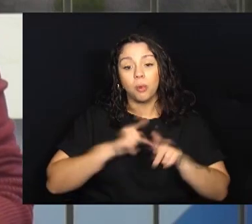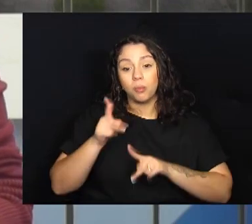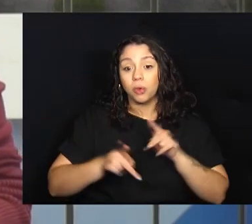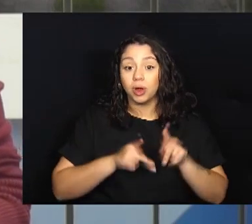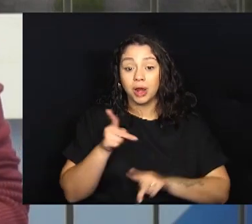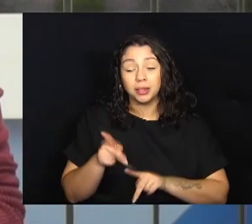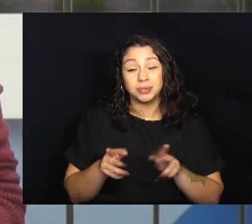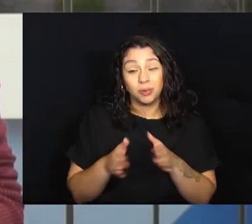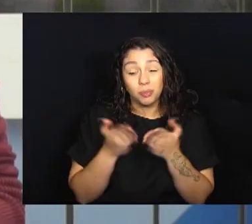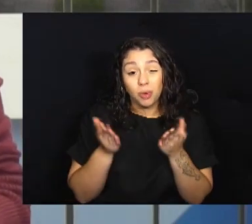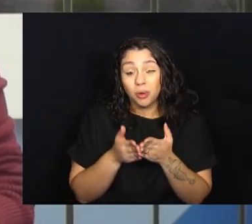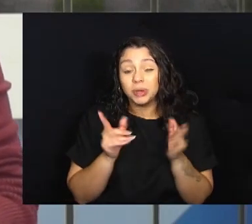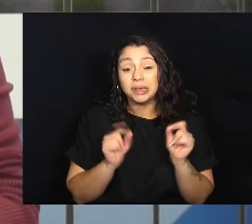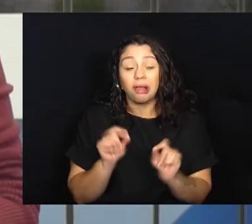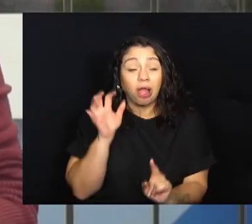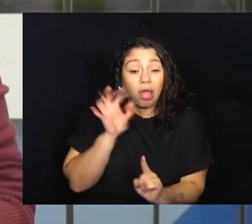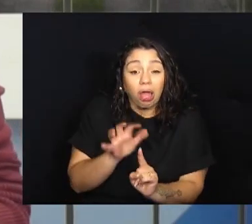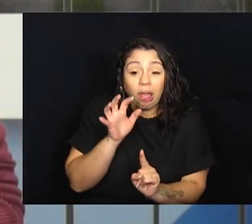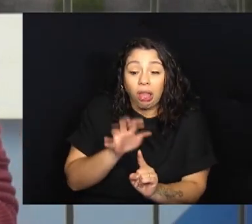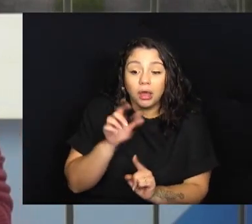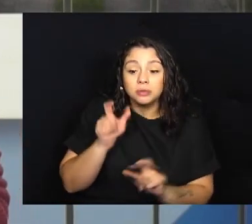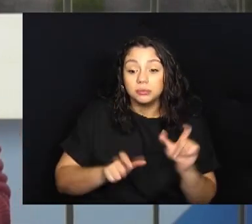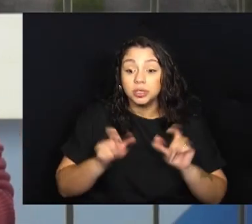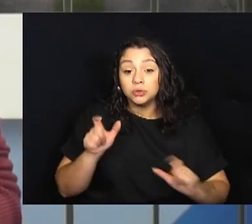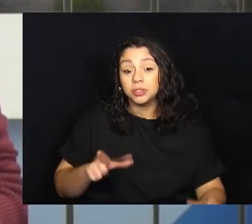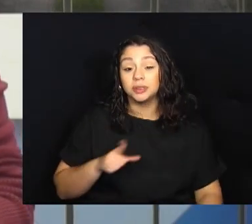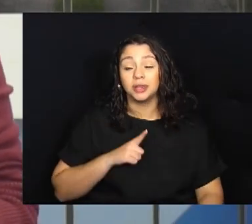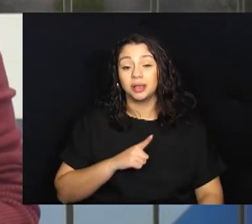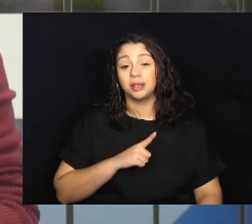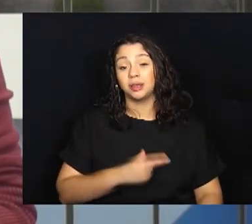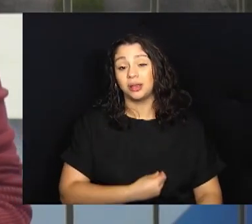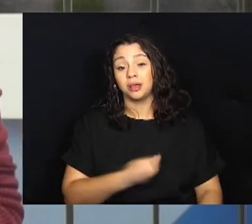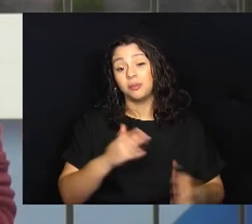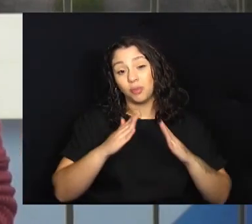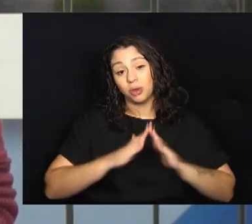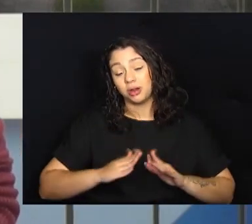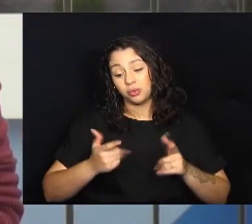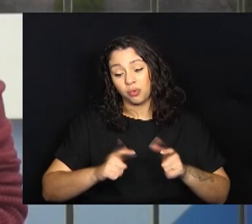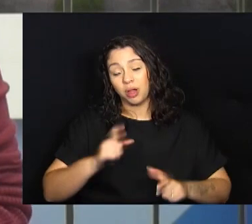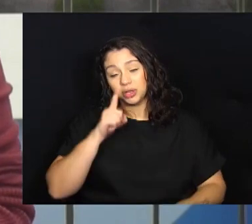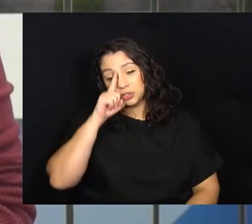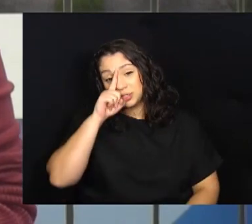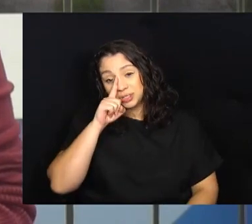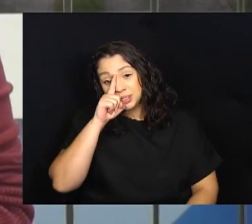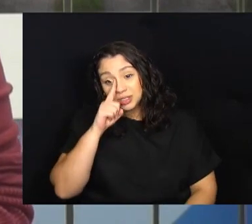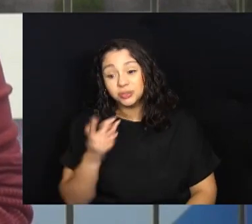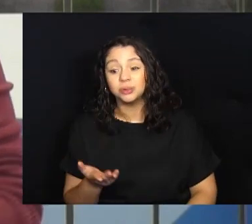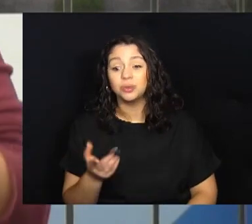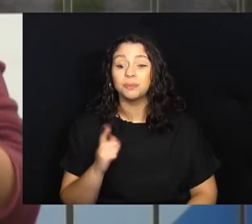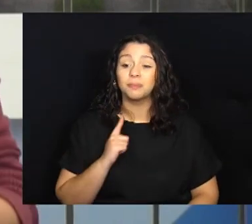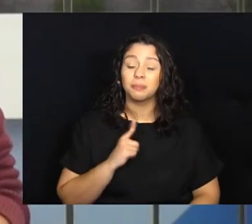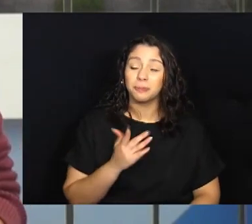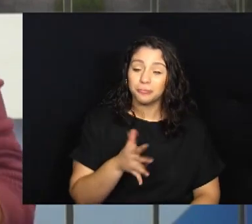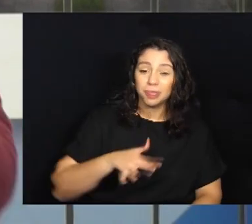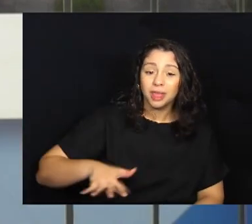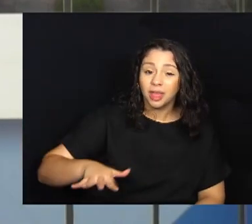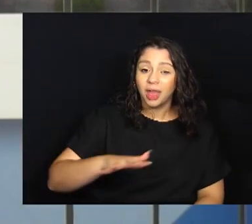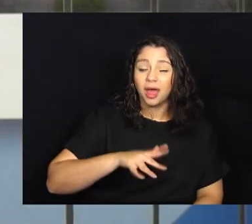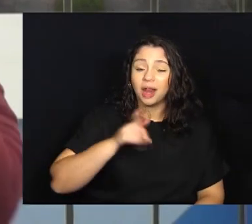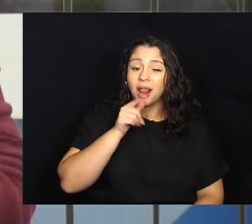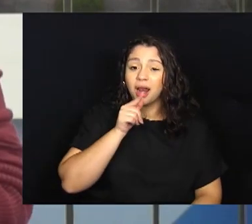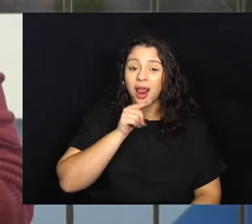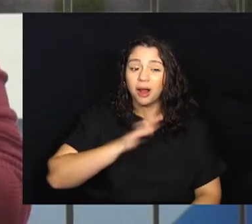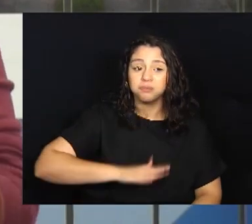torrenciais, quem acaba sendo afetado são as pessoas que estão morando em área de risco, que estão em áreas de